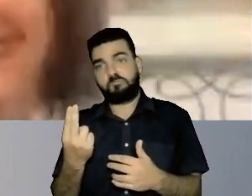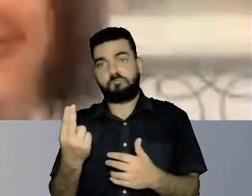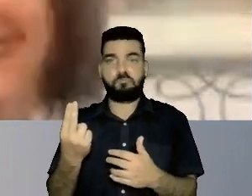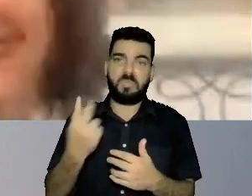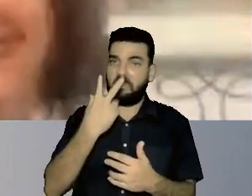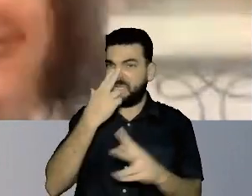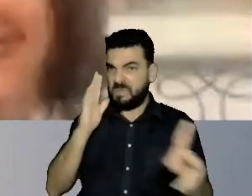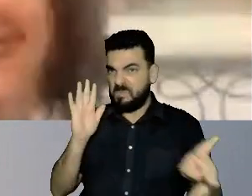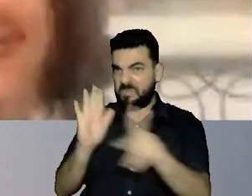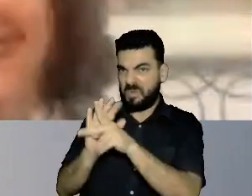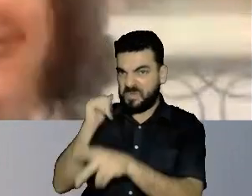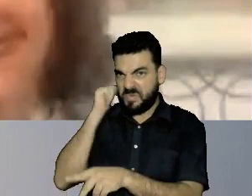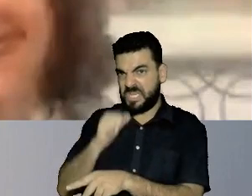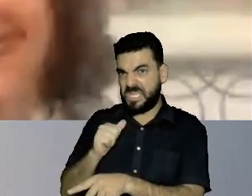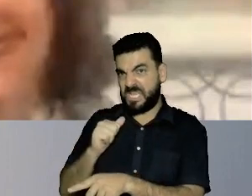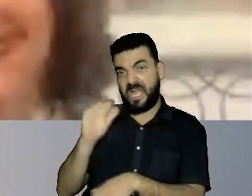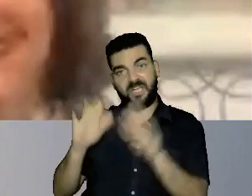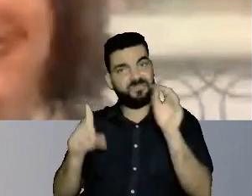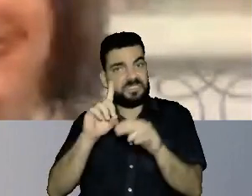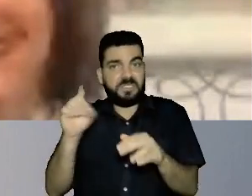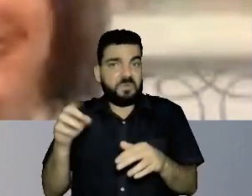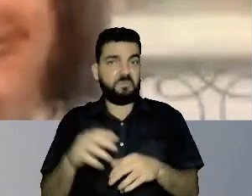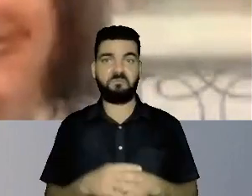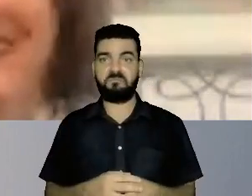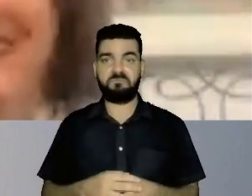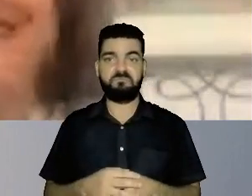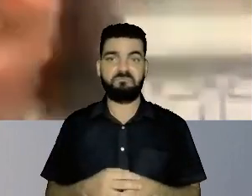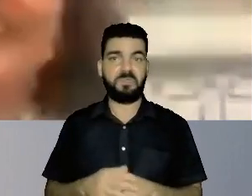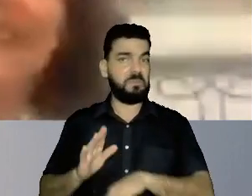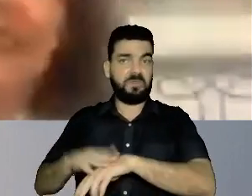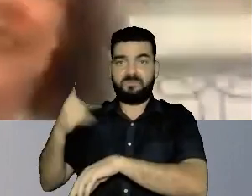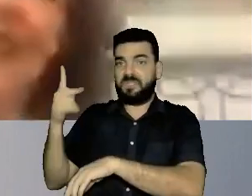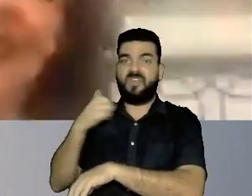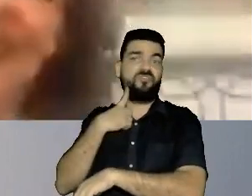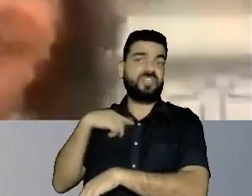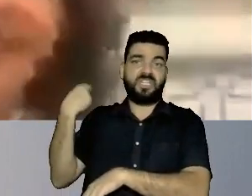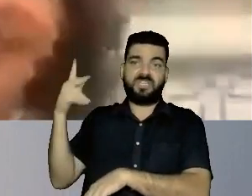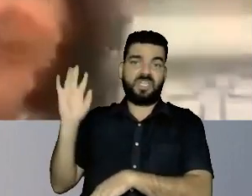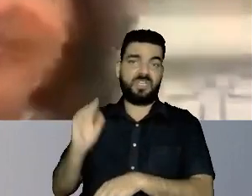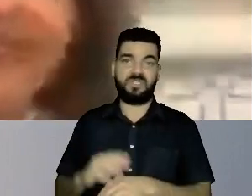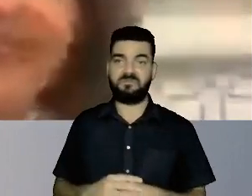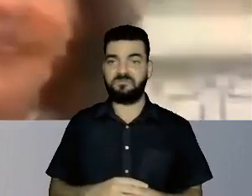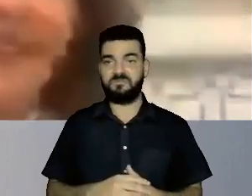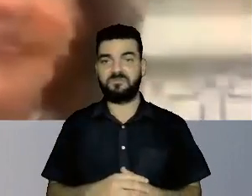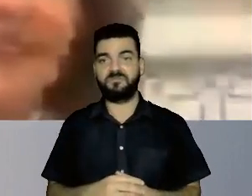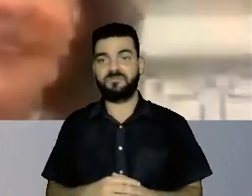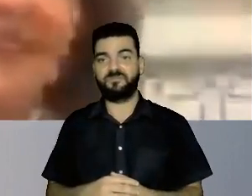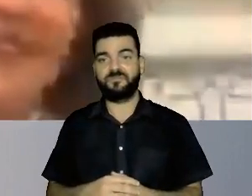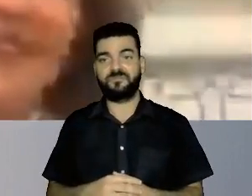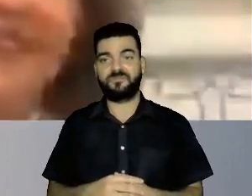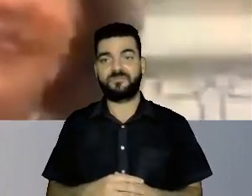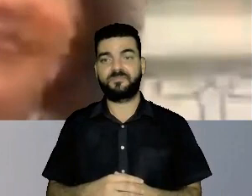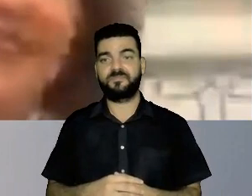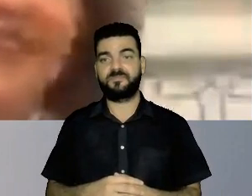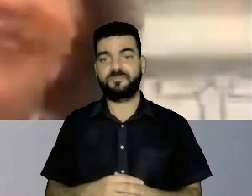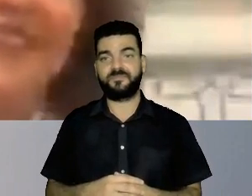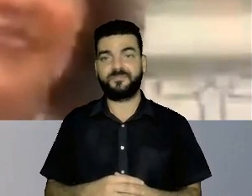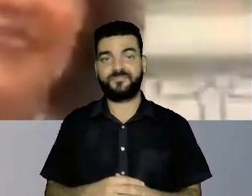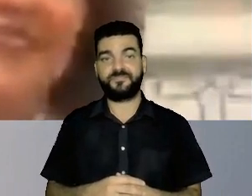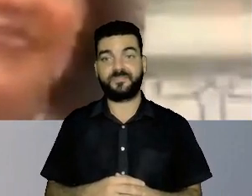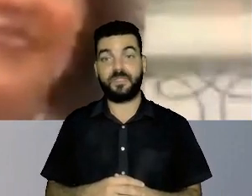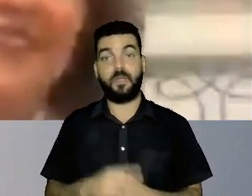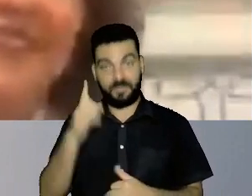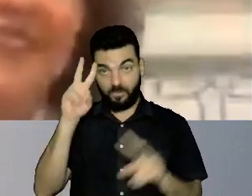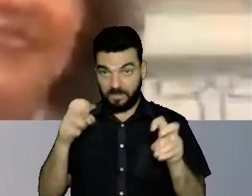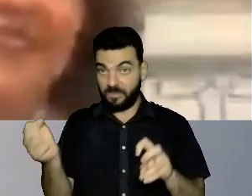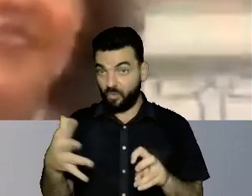e mulheres também. Mulheres que usam roupas que não necessariamente sejam um padrão